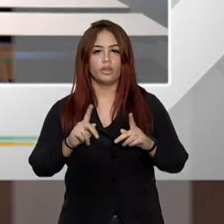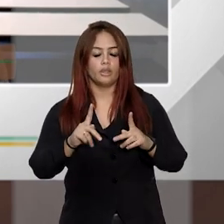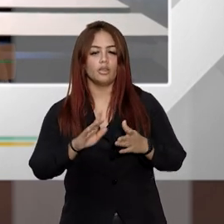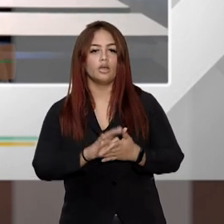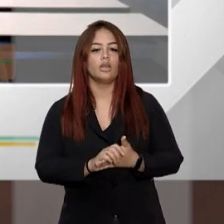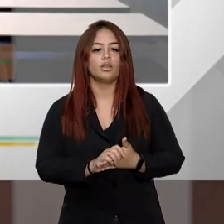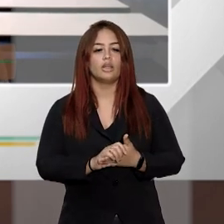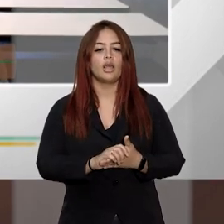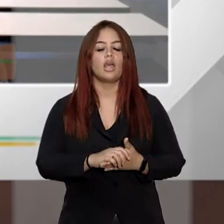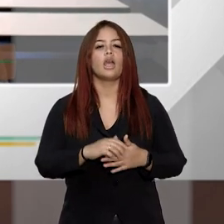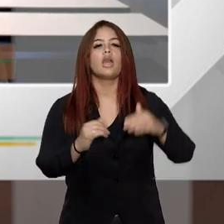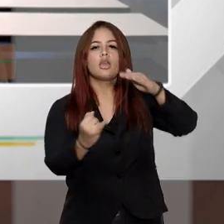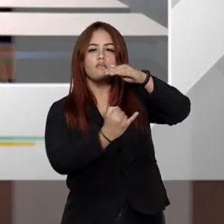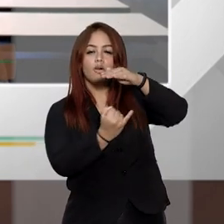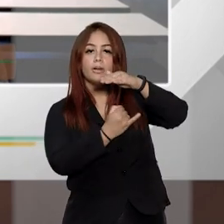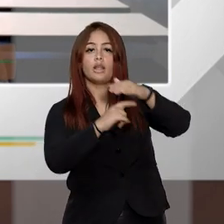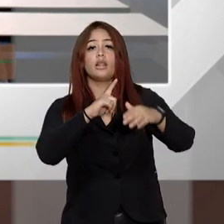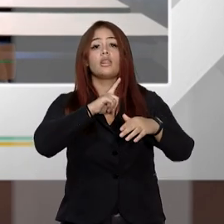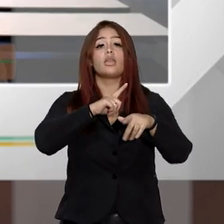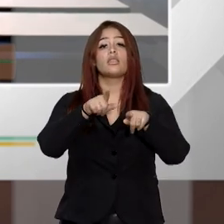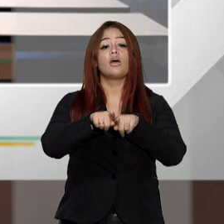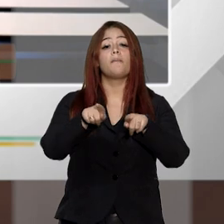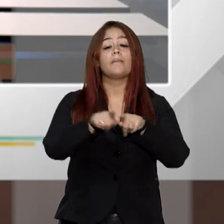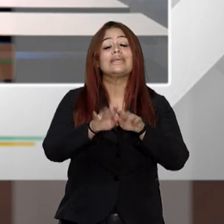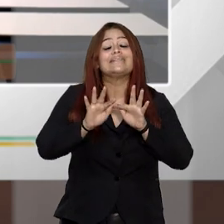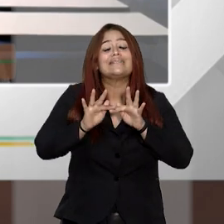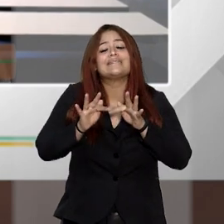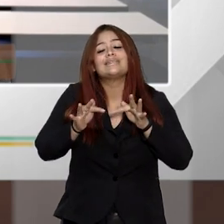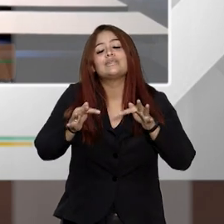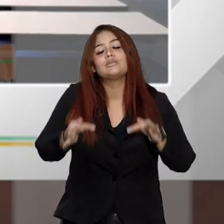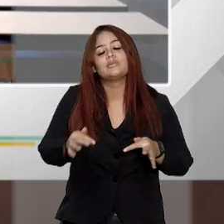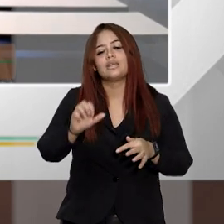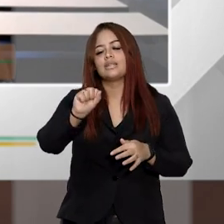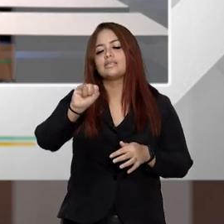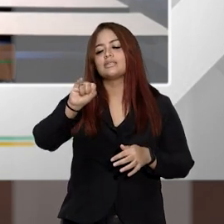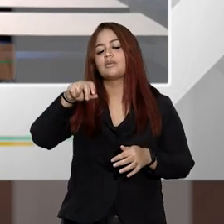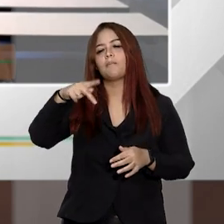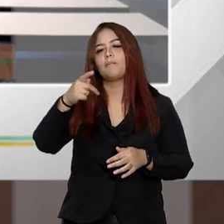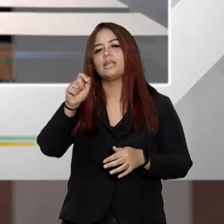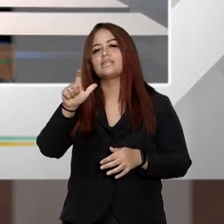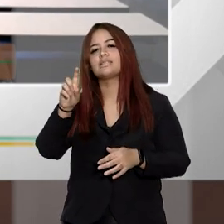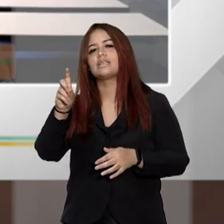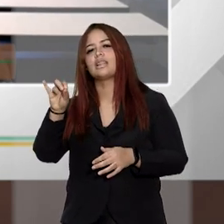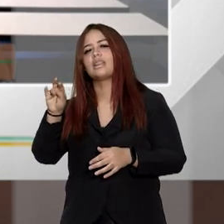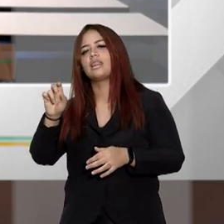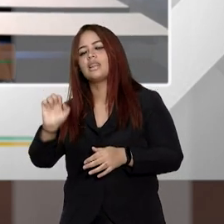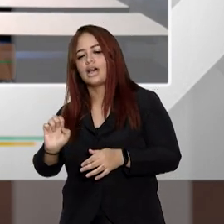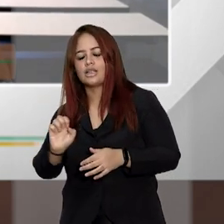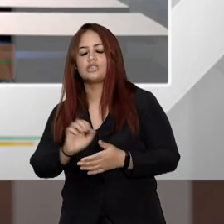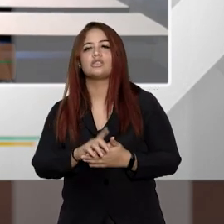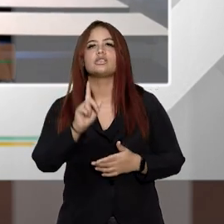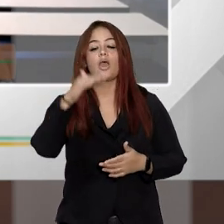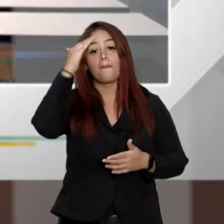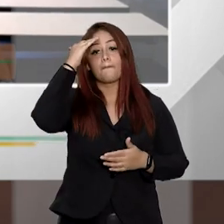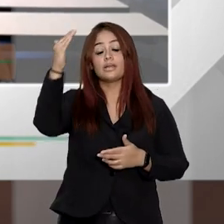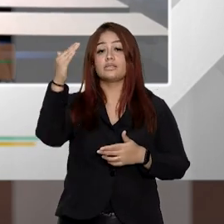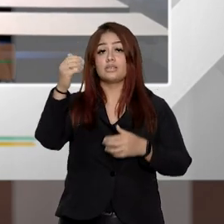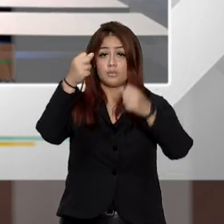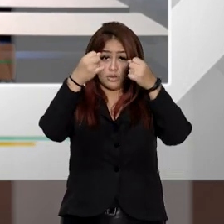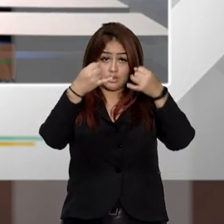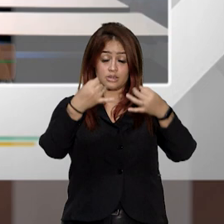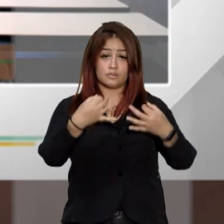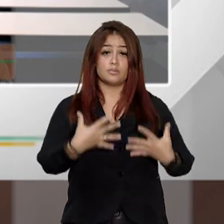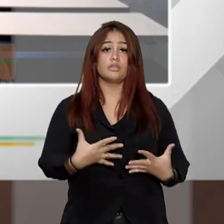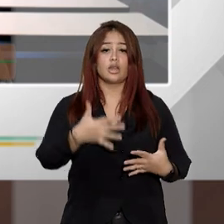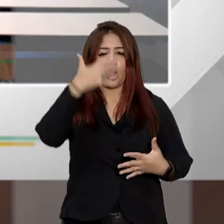Junto com a informalidade, nós temos a simplicidade, né? Que é um princípio que tem por escopo a